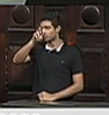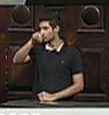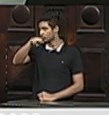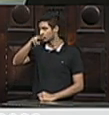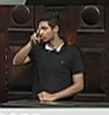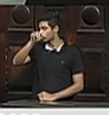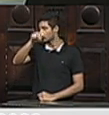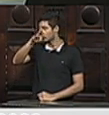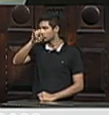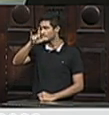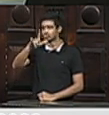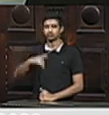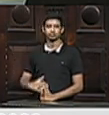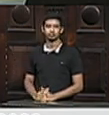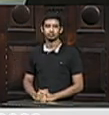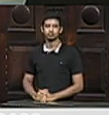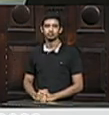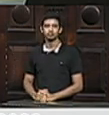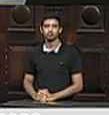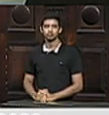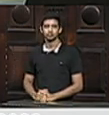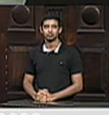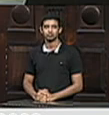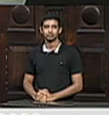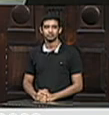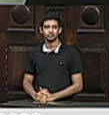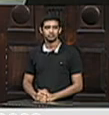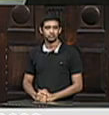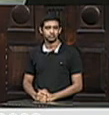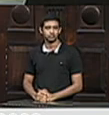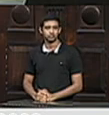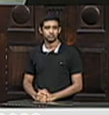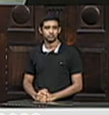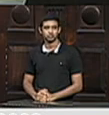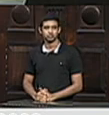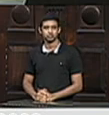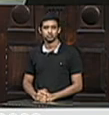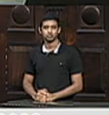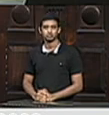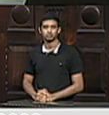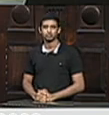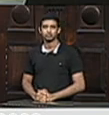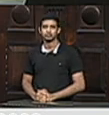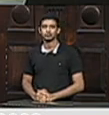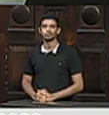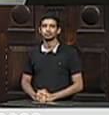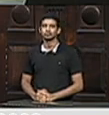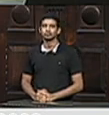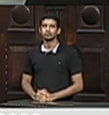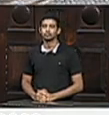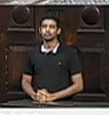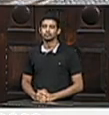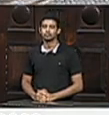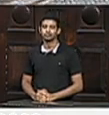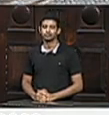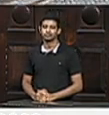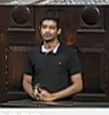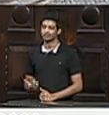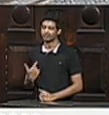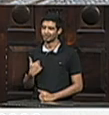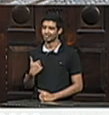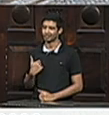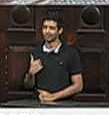Senhor presidente André Siciliano, eu vou acompanhar o voto divergente do